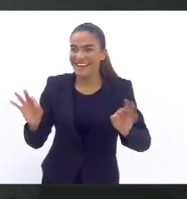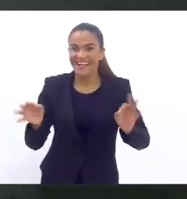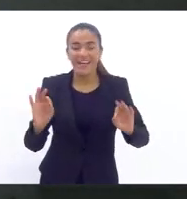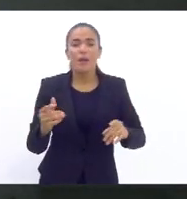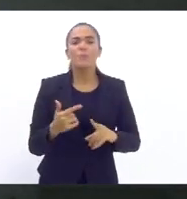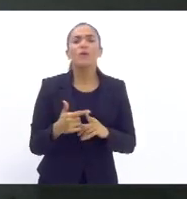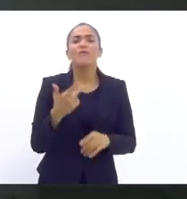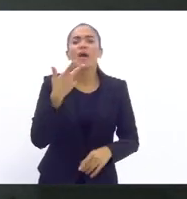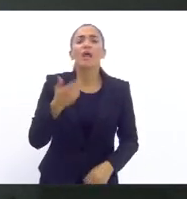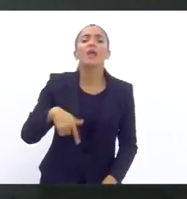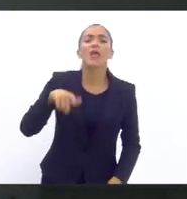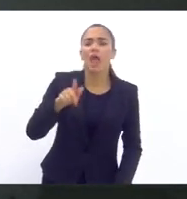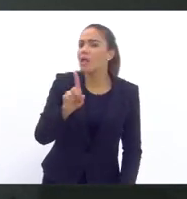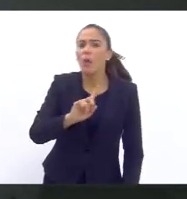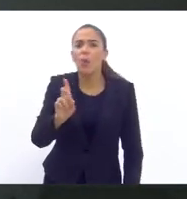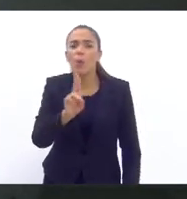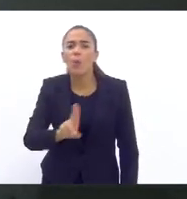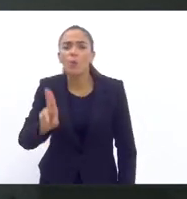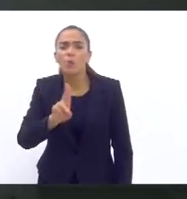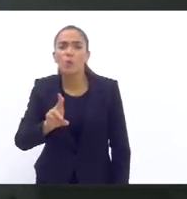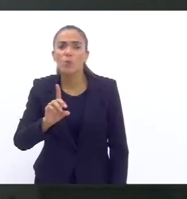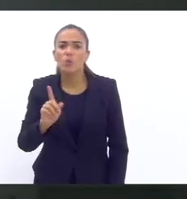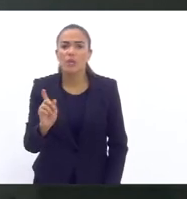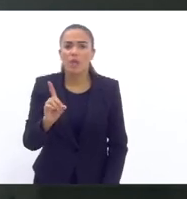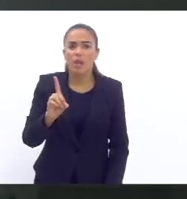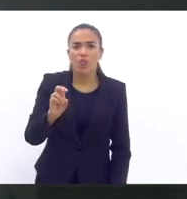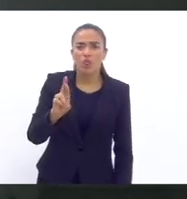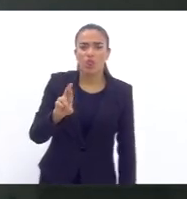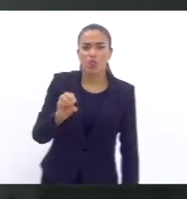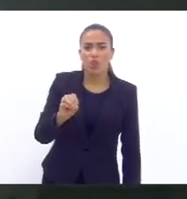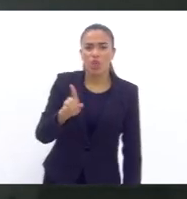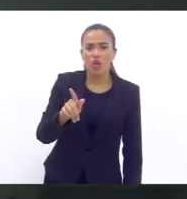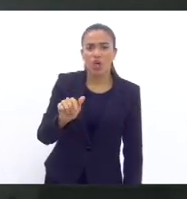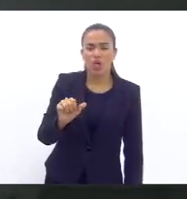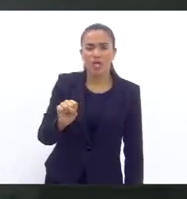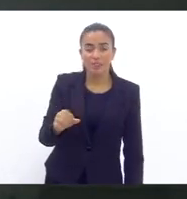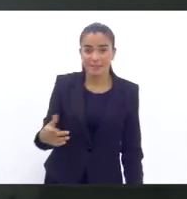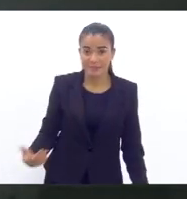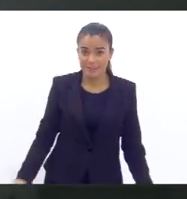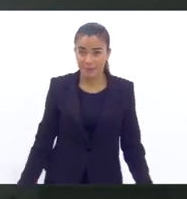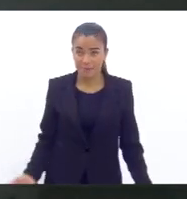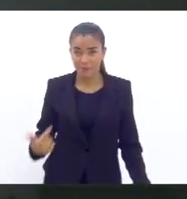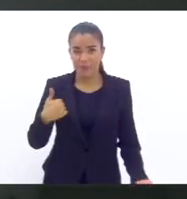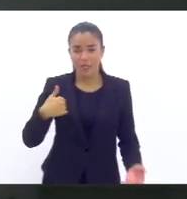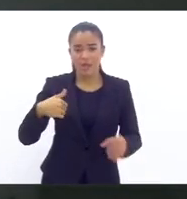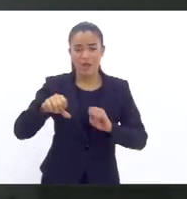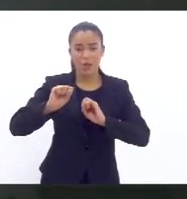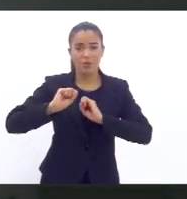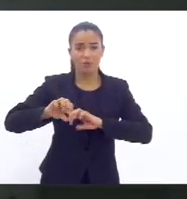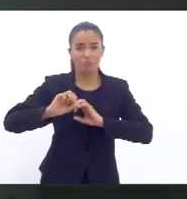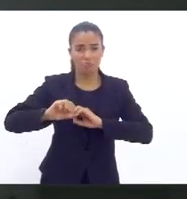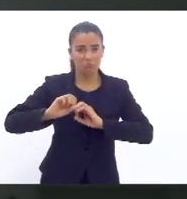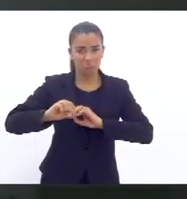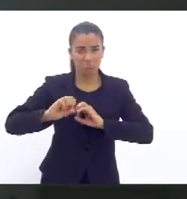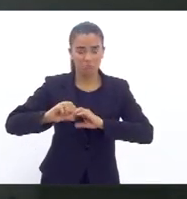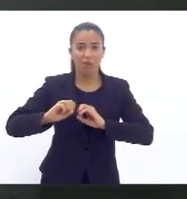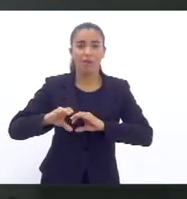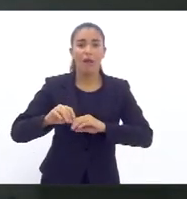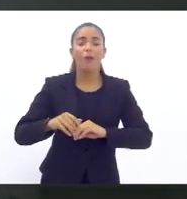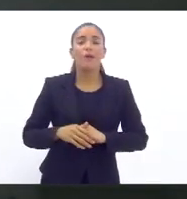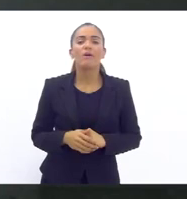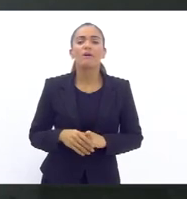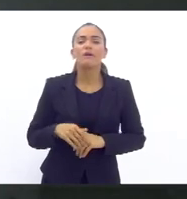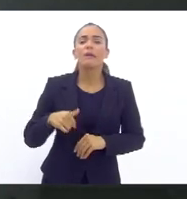a gente satisfação a quem não usa droga muitas vezes quando né eu dei aula alguns anos e aí passar